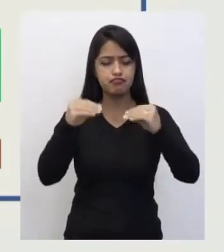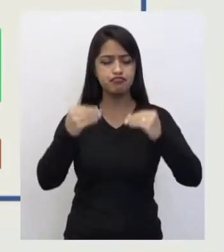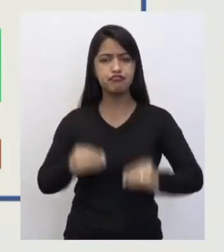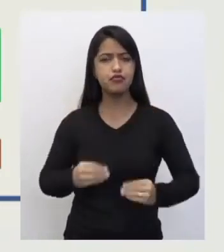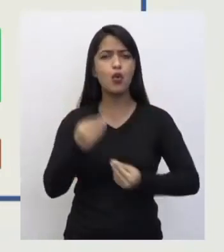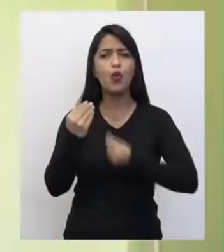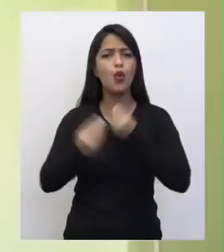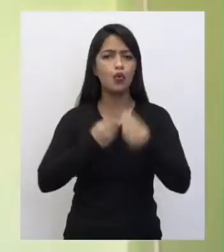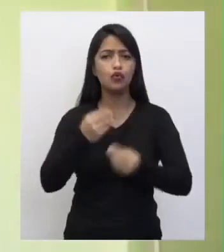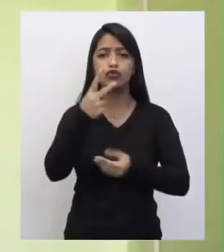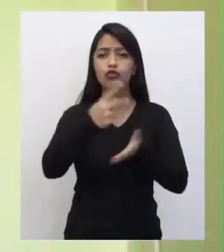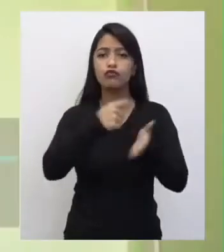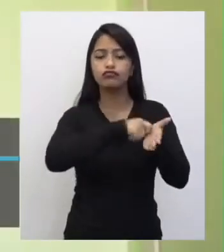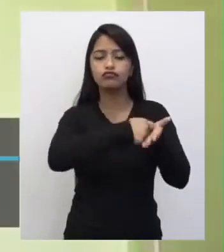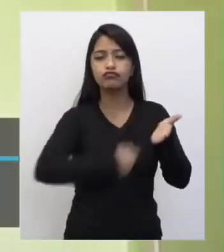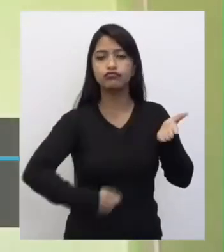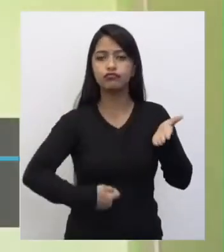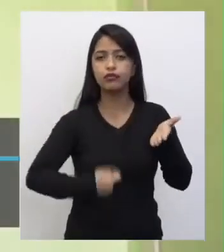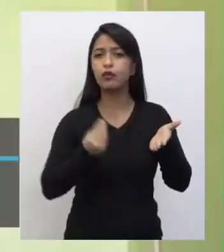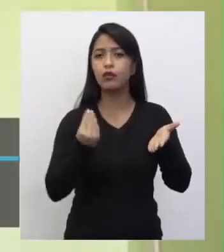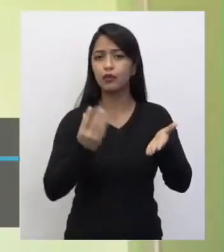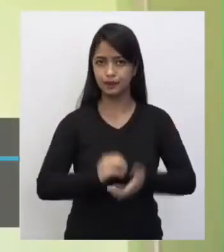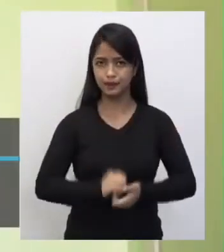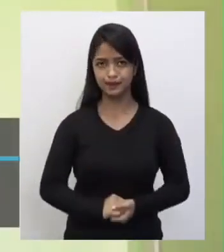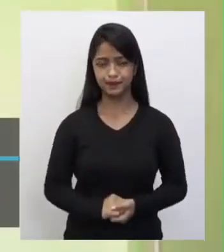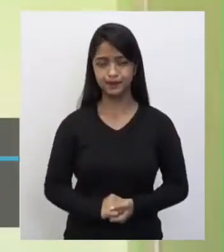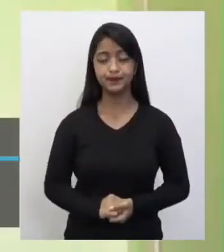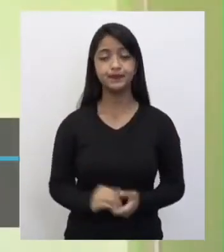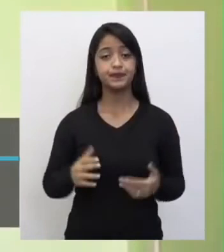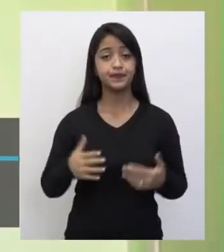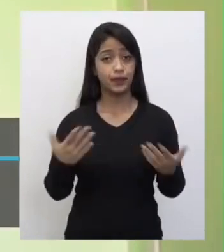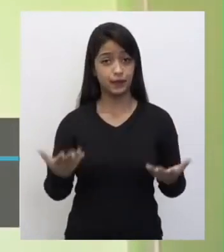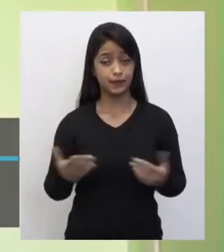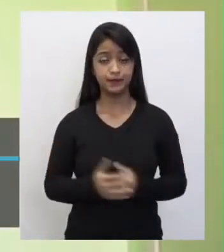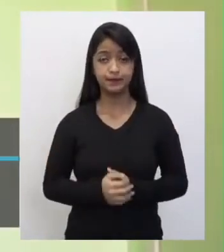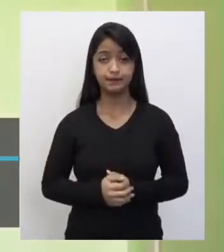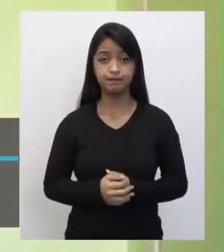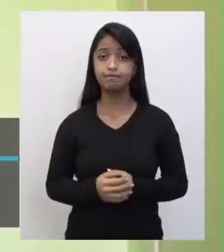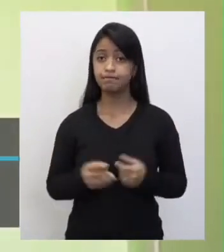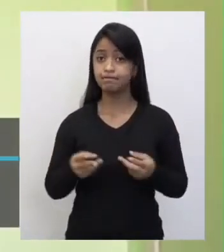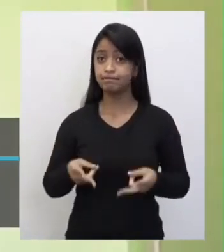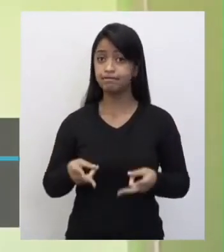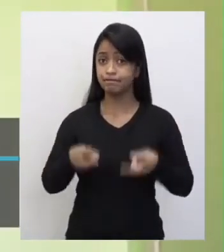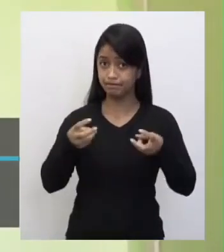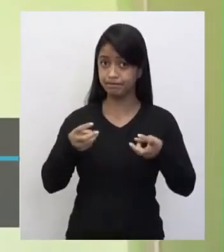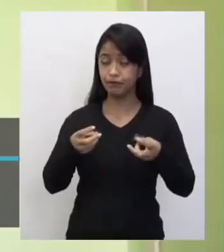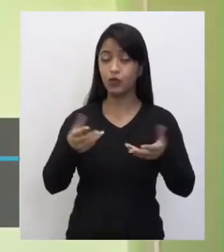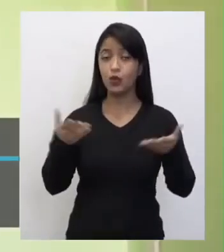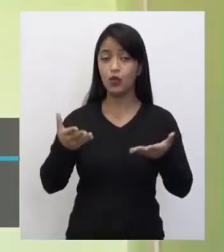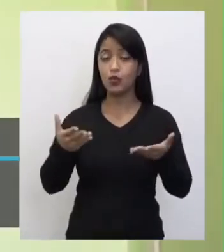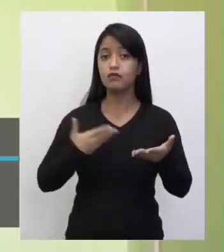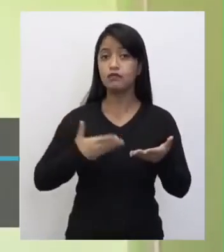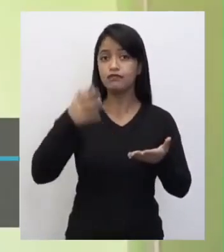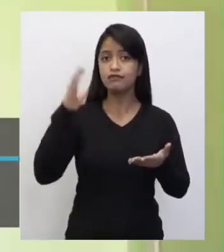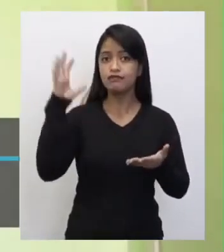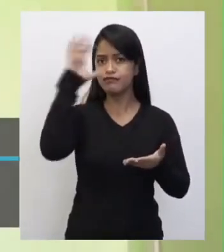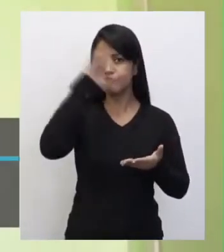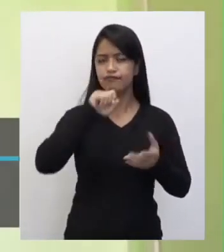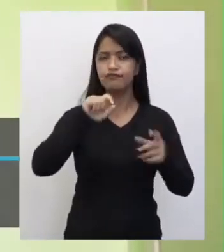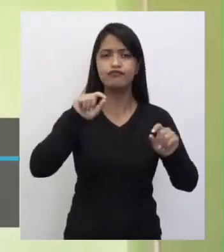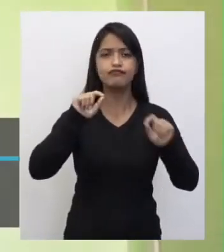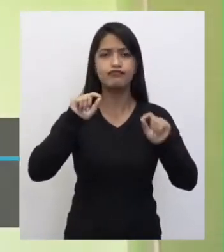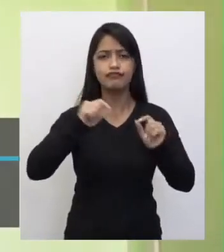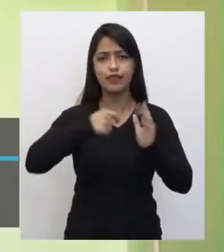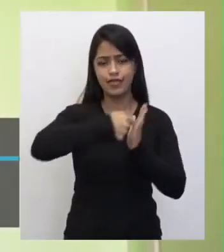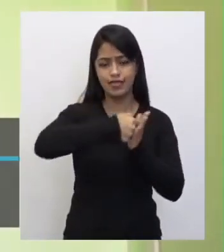produções textuais. Então, pessoal, já deu para perceber, né, que nós falaremos sobre produção